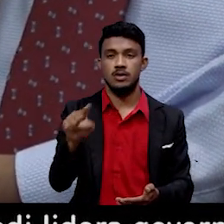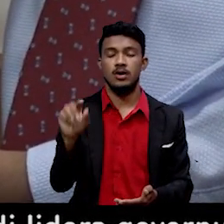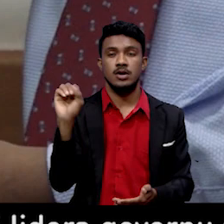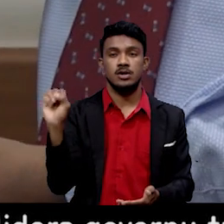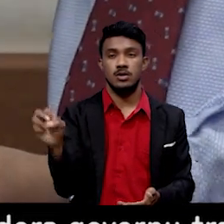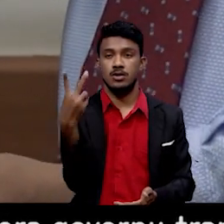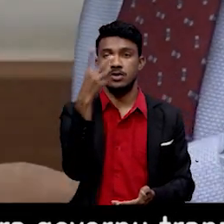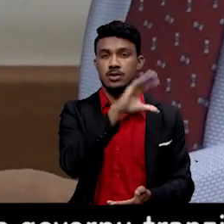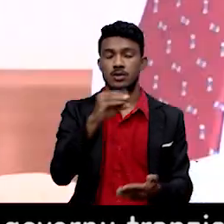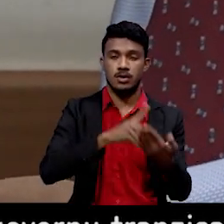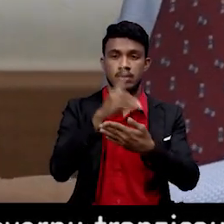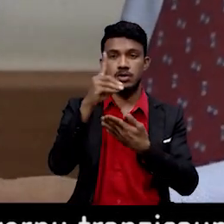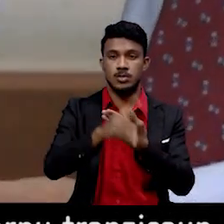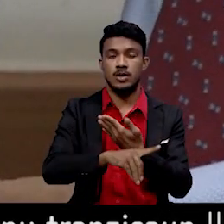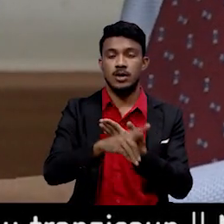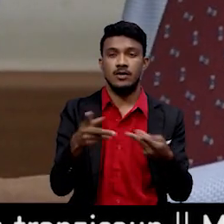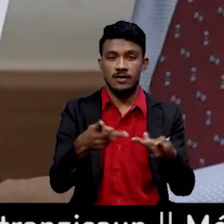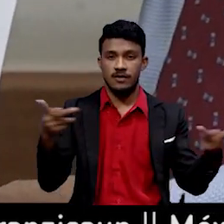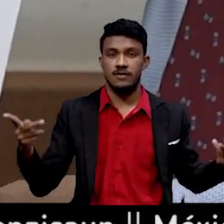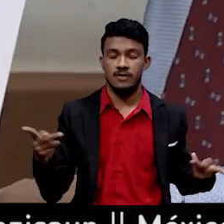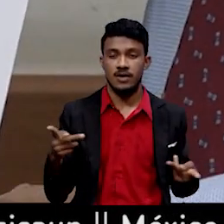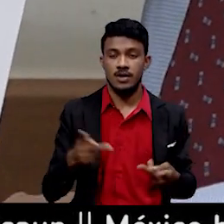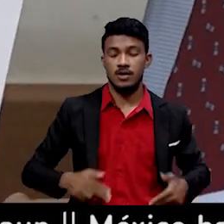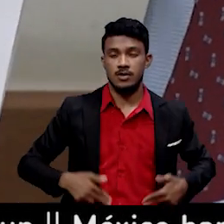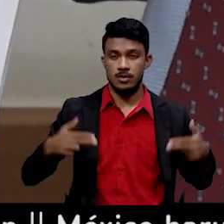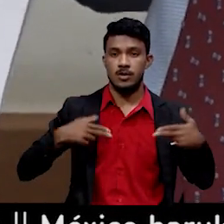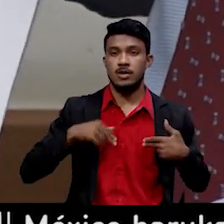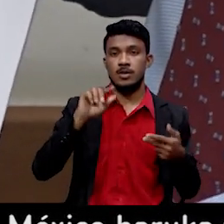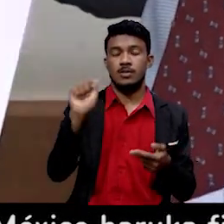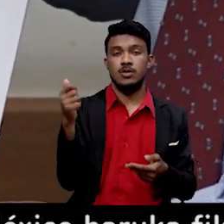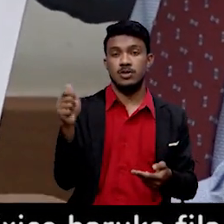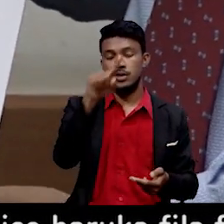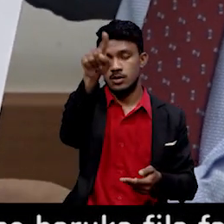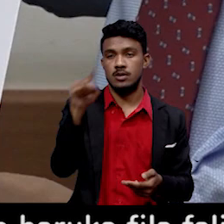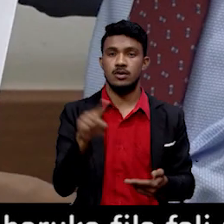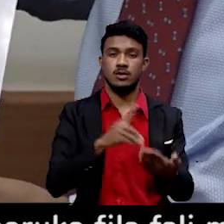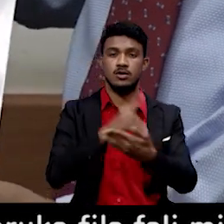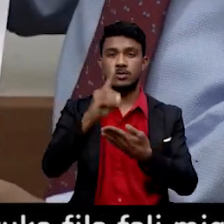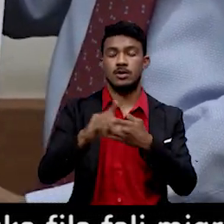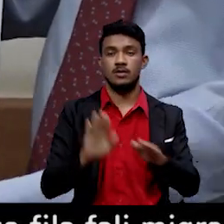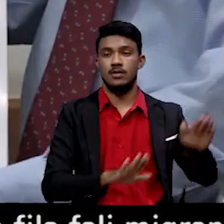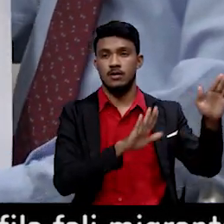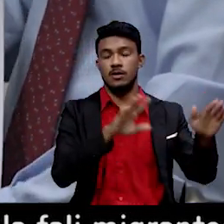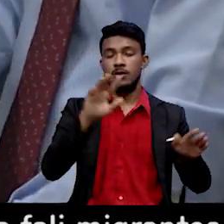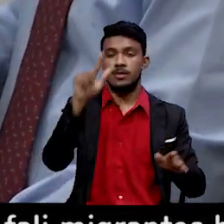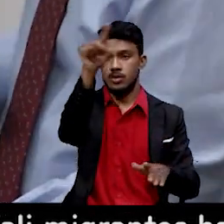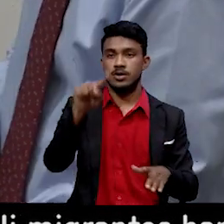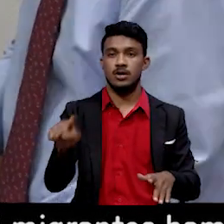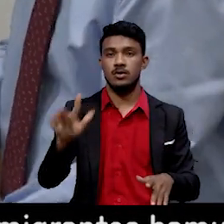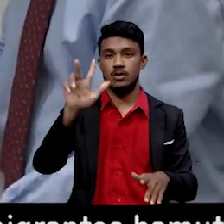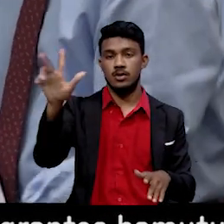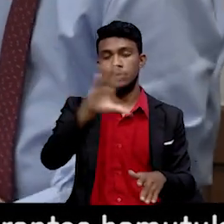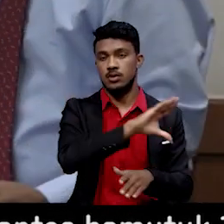Rua, desenvolvimento capital humano, por centro Sanulo, desenvolvimento rural, por centro Tolo, no desenvolvimento